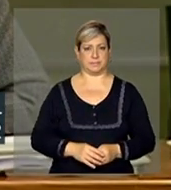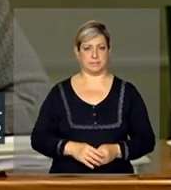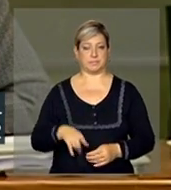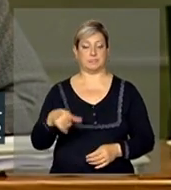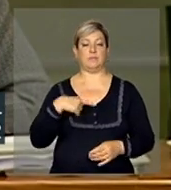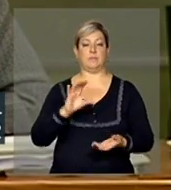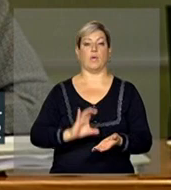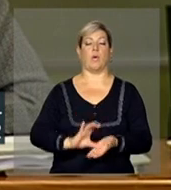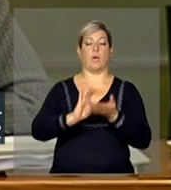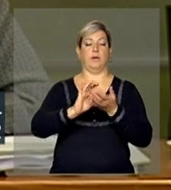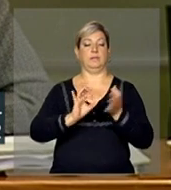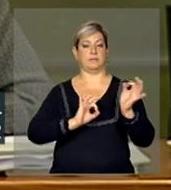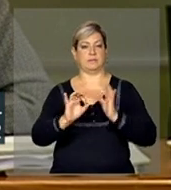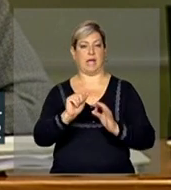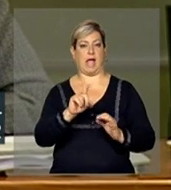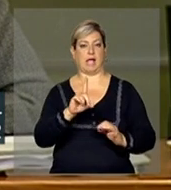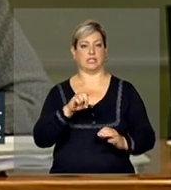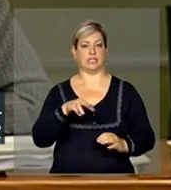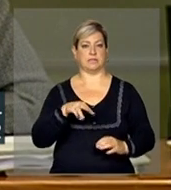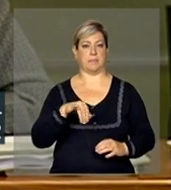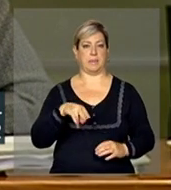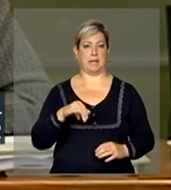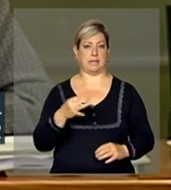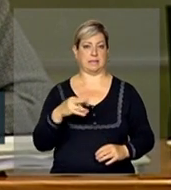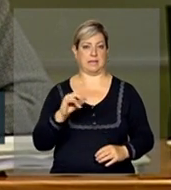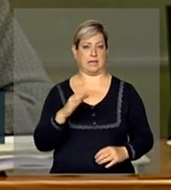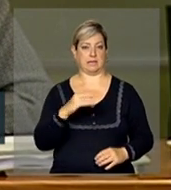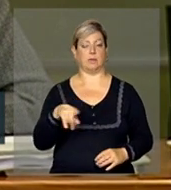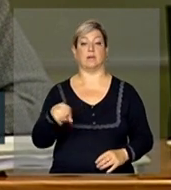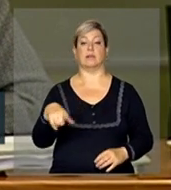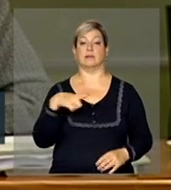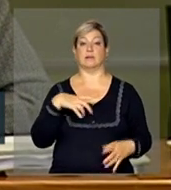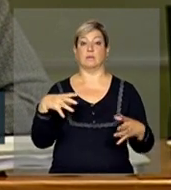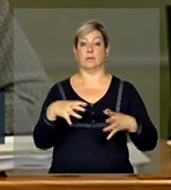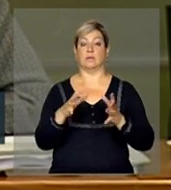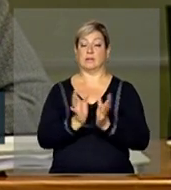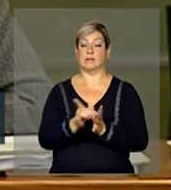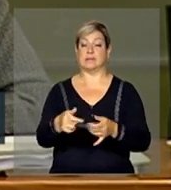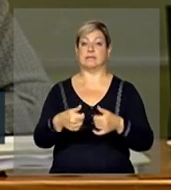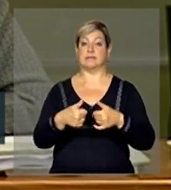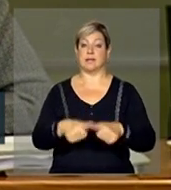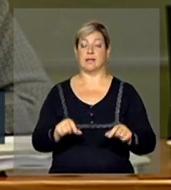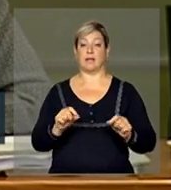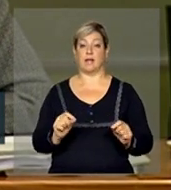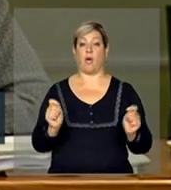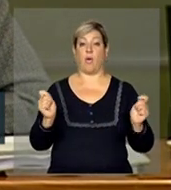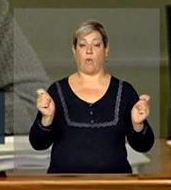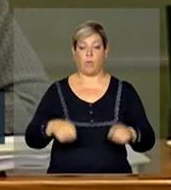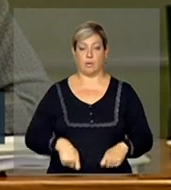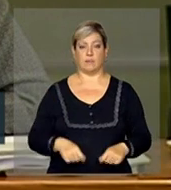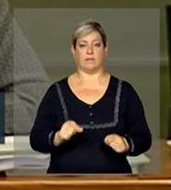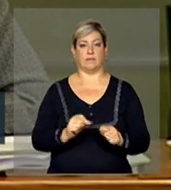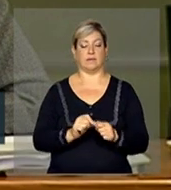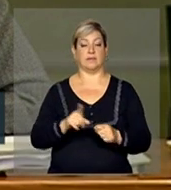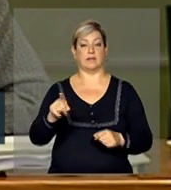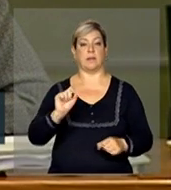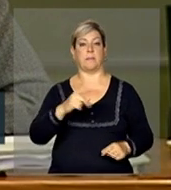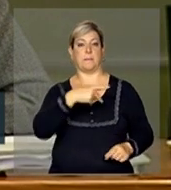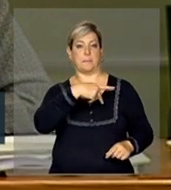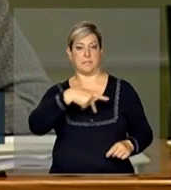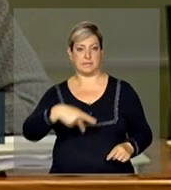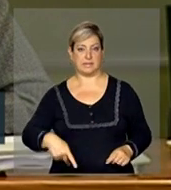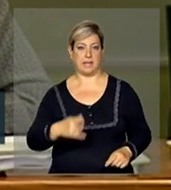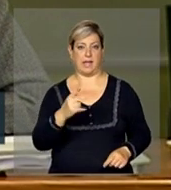de Administração, a companhia está em condições de fazer, a presidenta Graça e